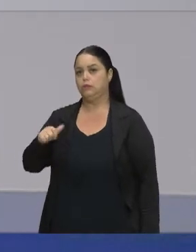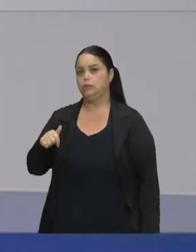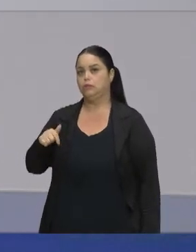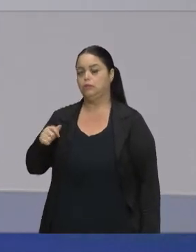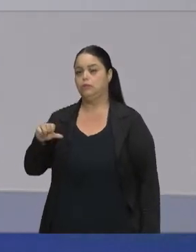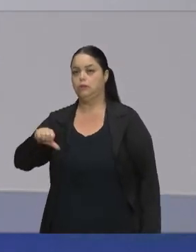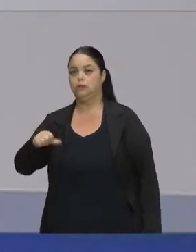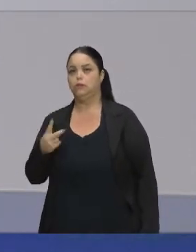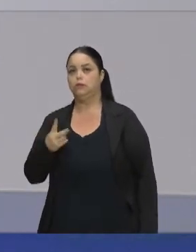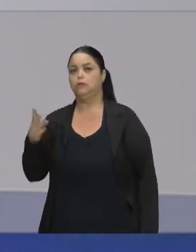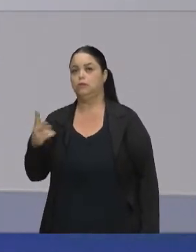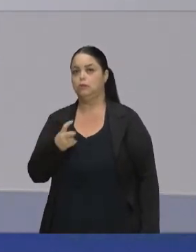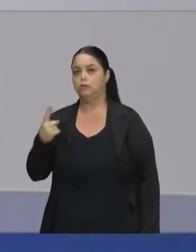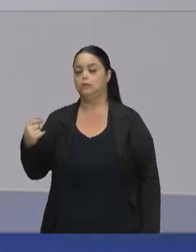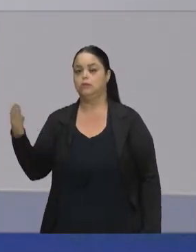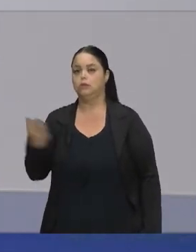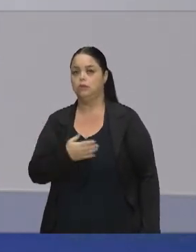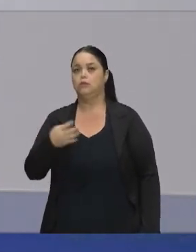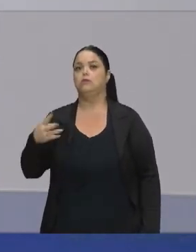10979-2021, projeto de lei